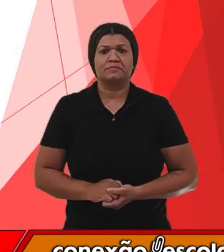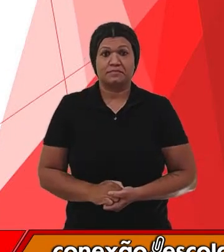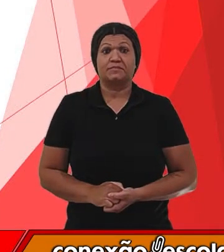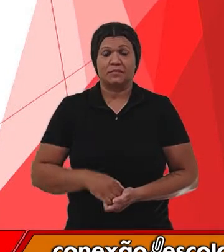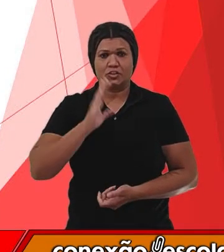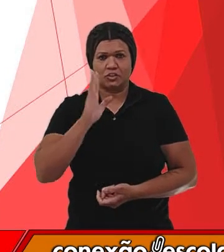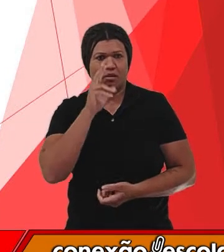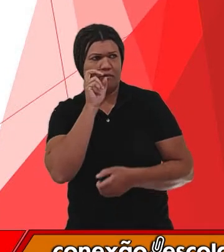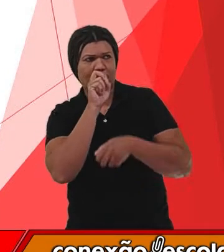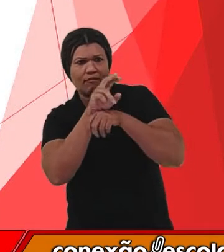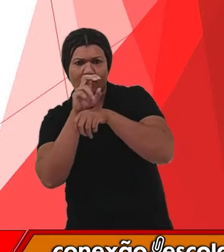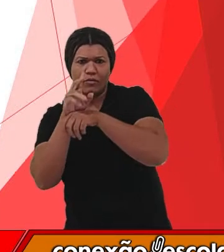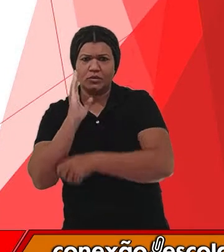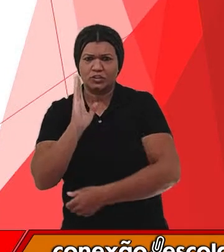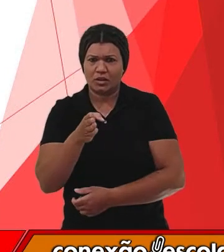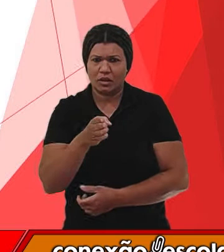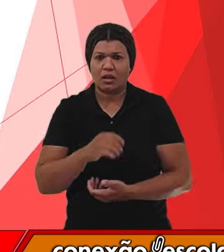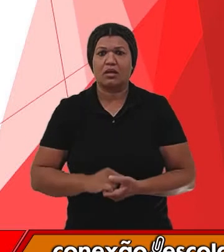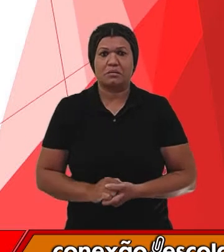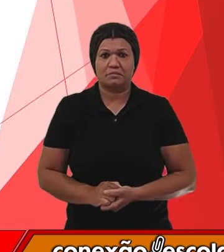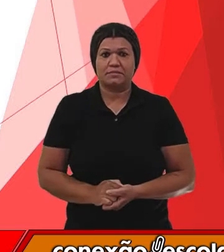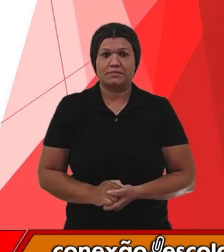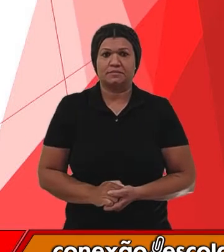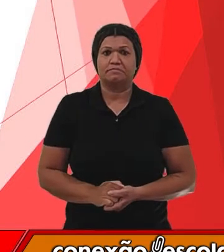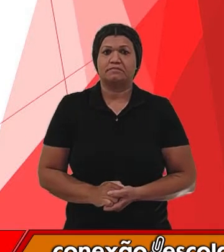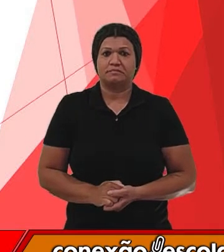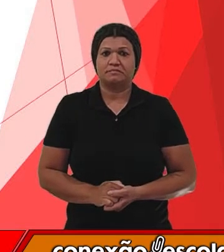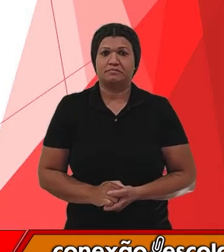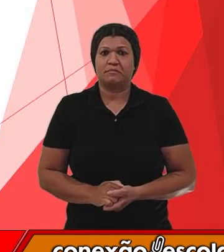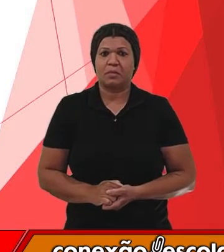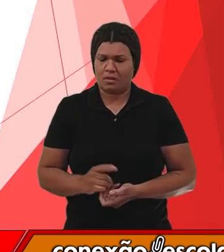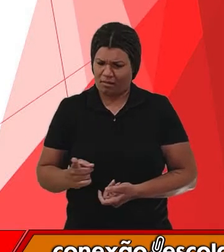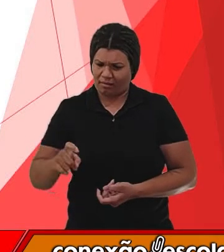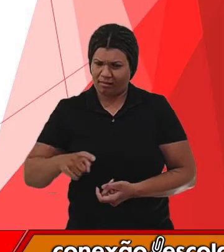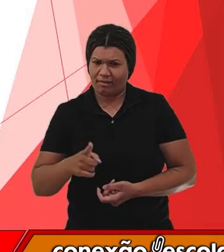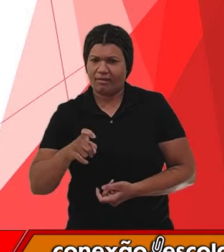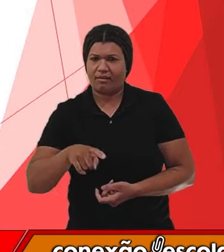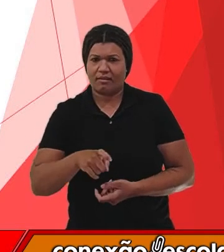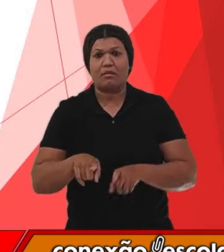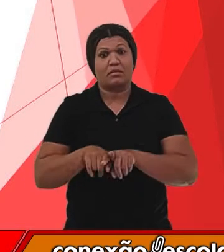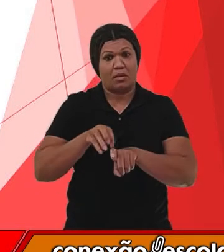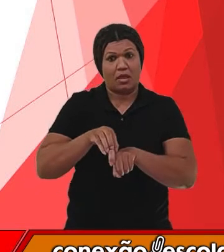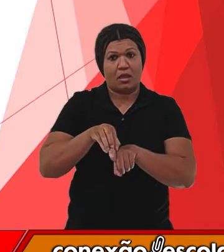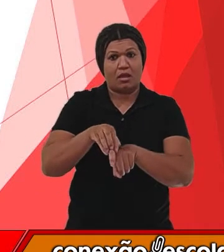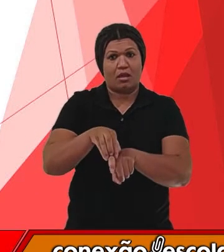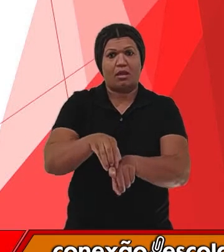Quem já viu algum deles? As minhocas e os caracóis,